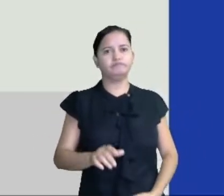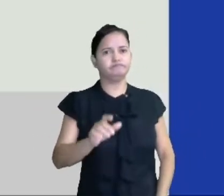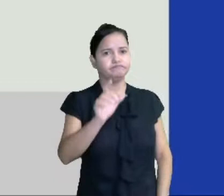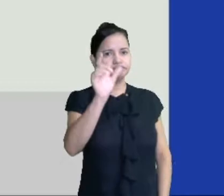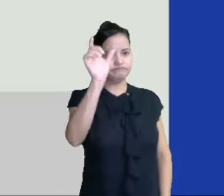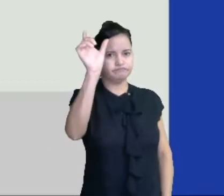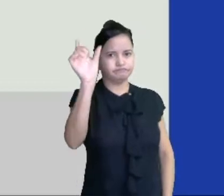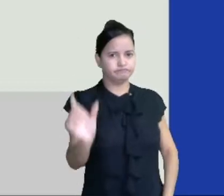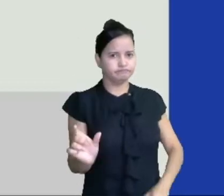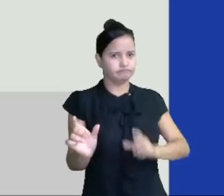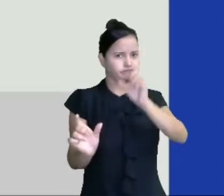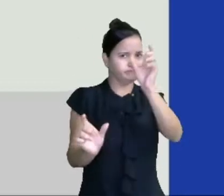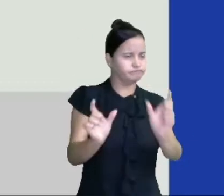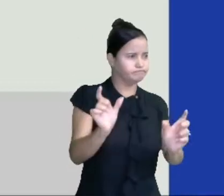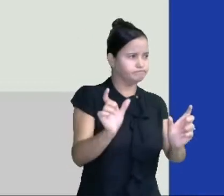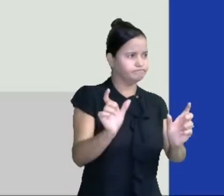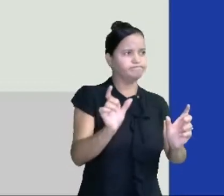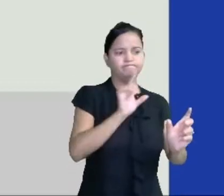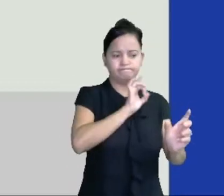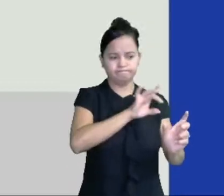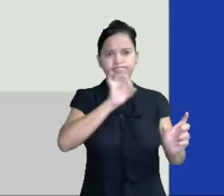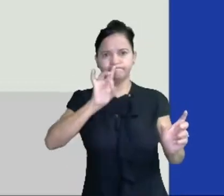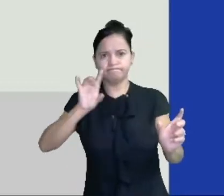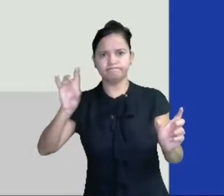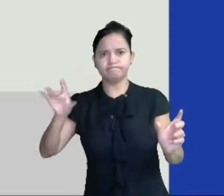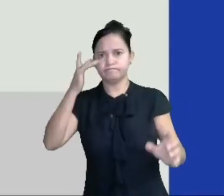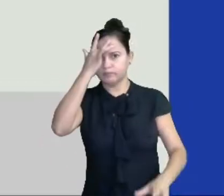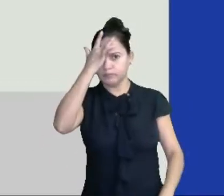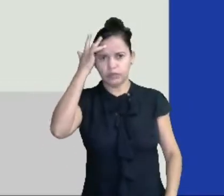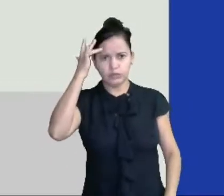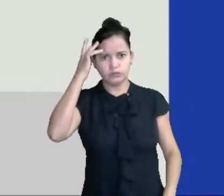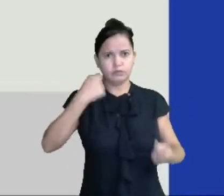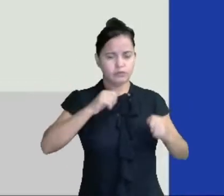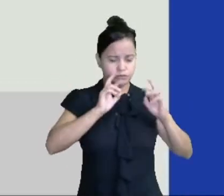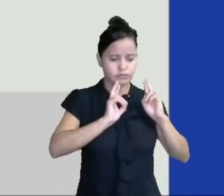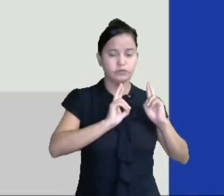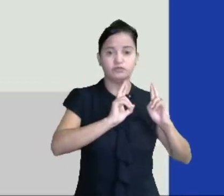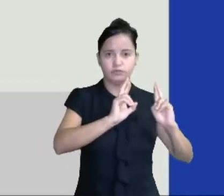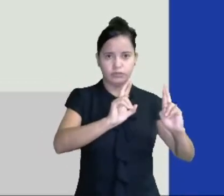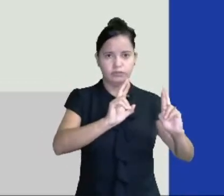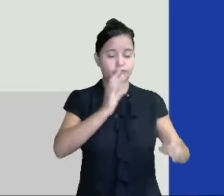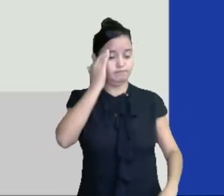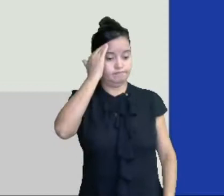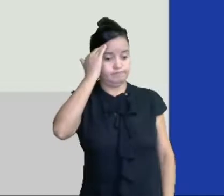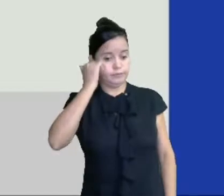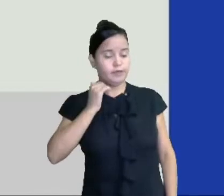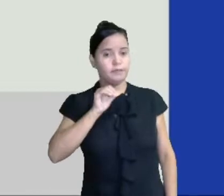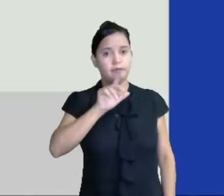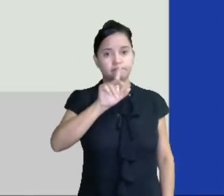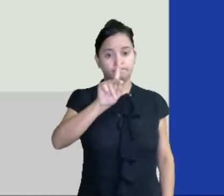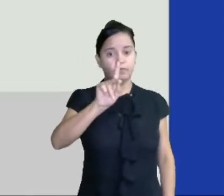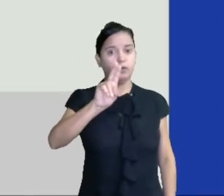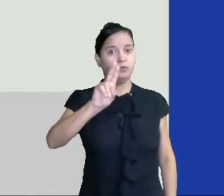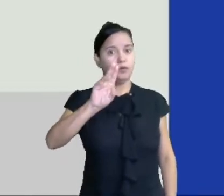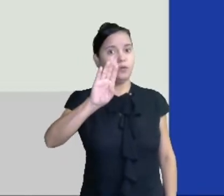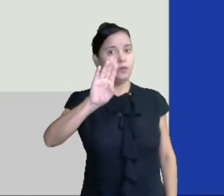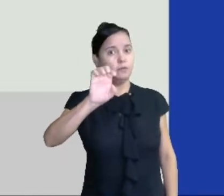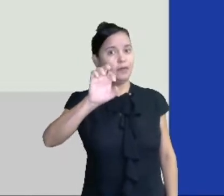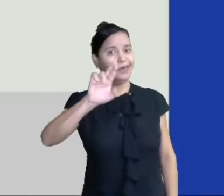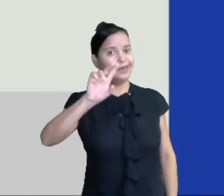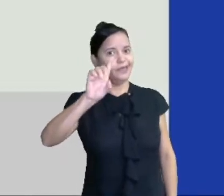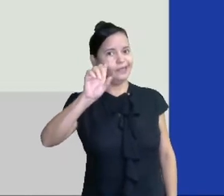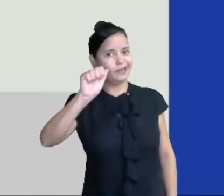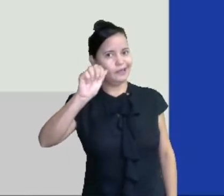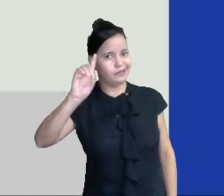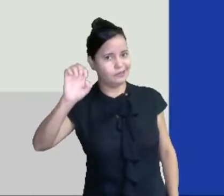o seu próprio ritmo, o qual deve ser respeitado. Contudo, sabemos que a puberdade começa geralmente entre